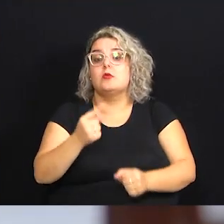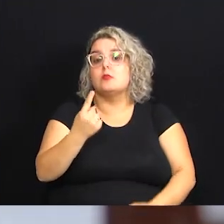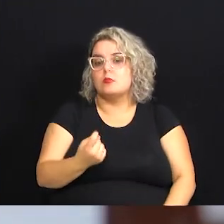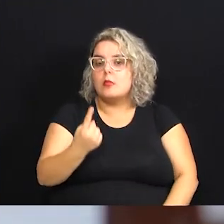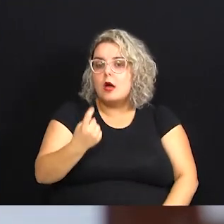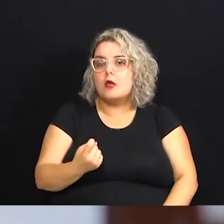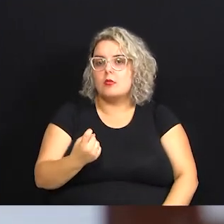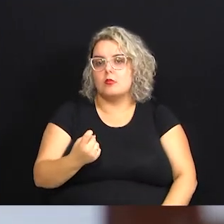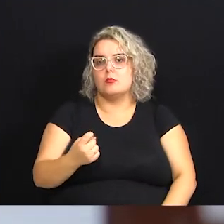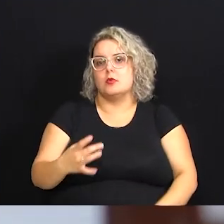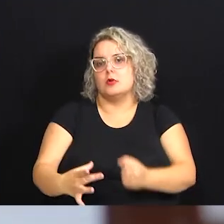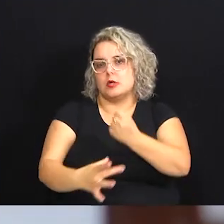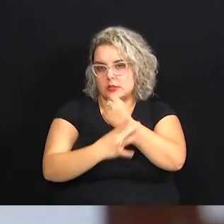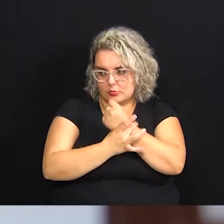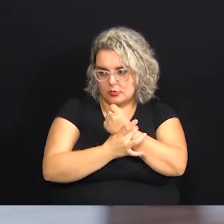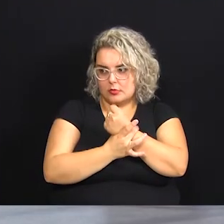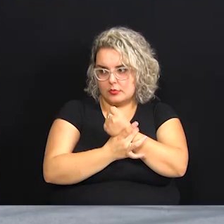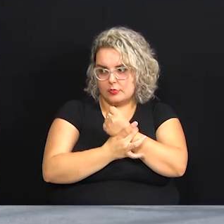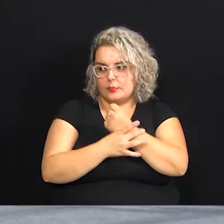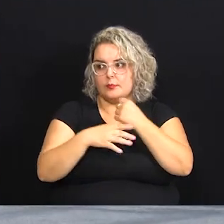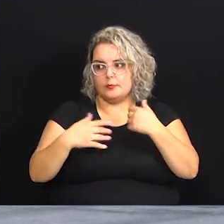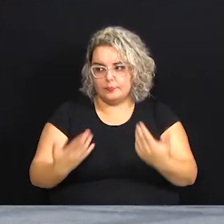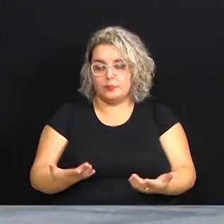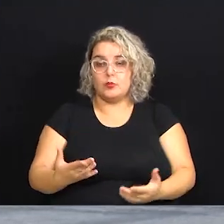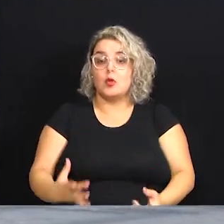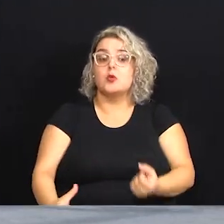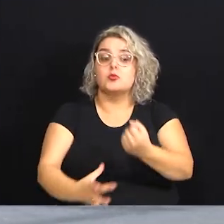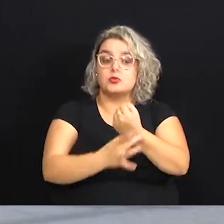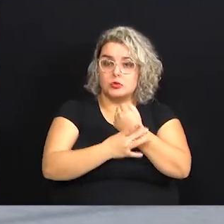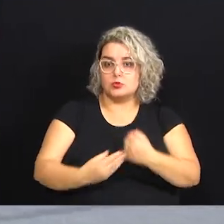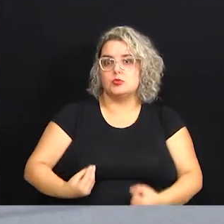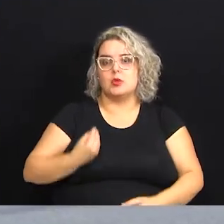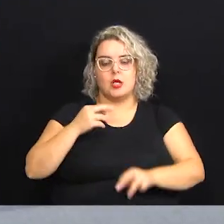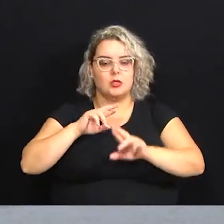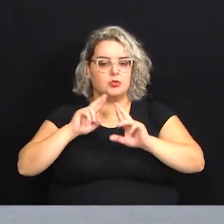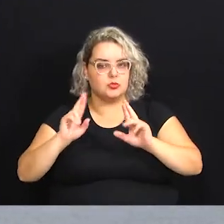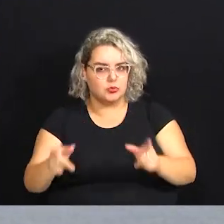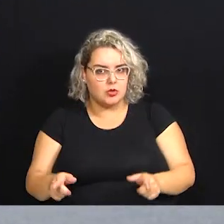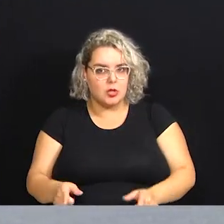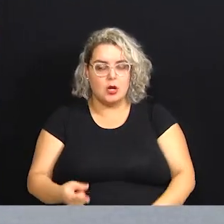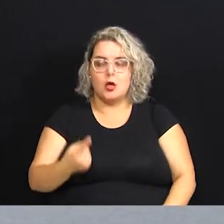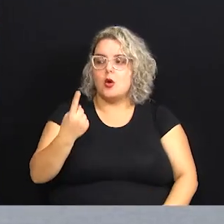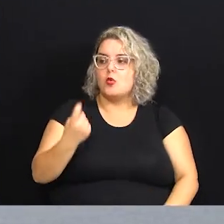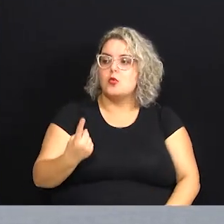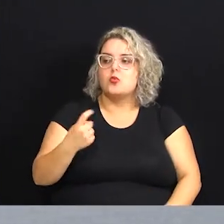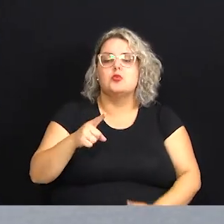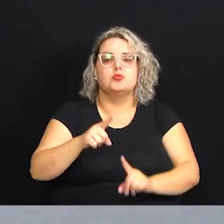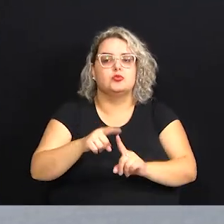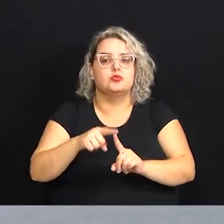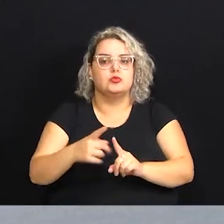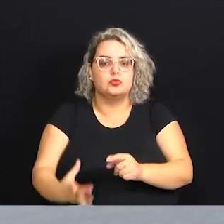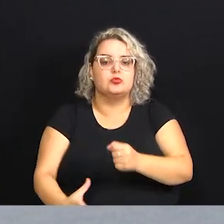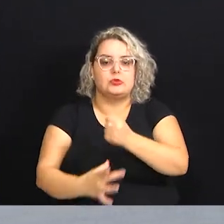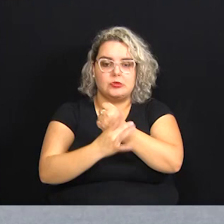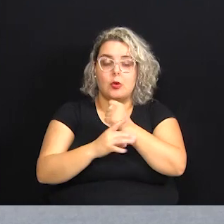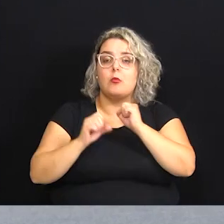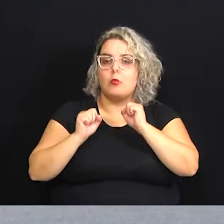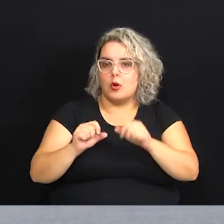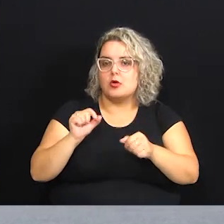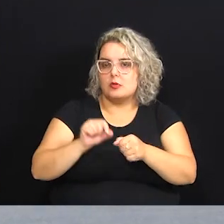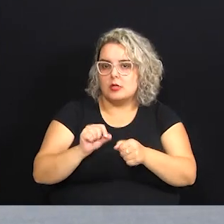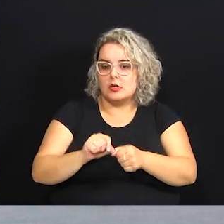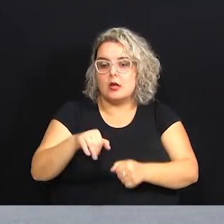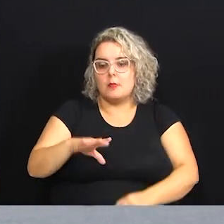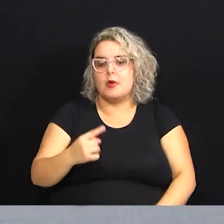uma única companhia seguradora. O seguro de vida é diferente, é o único tipo de seguro que você pode fazer